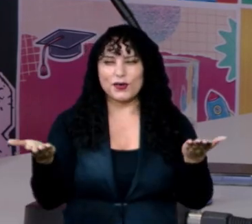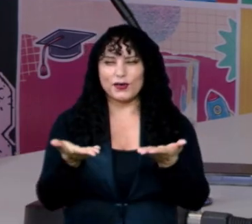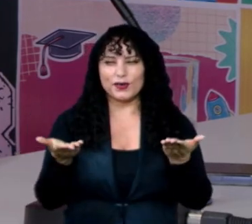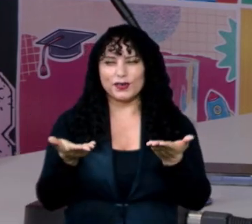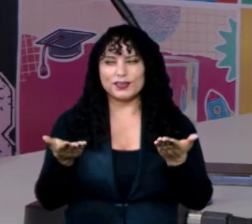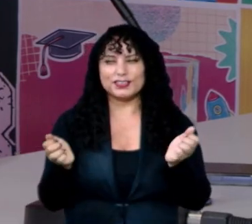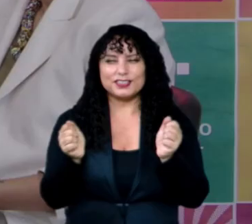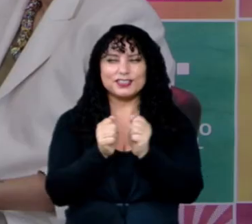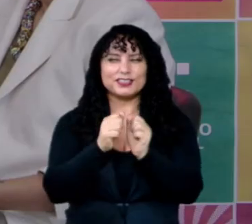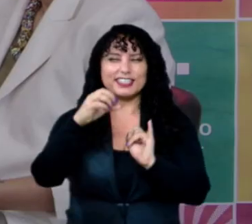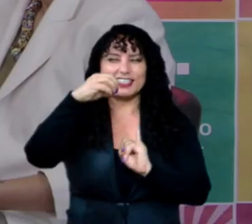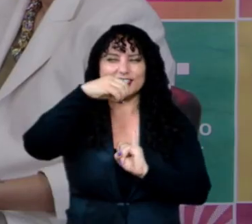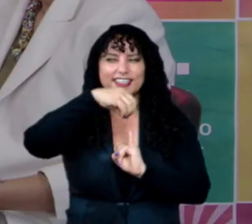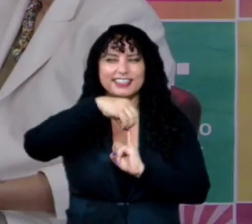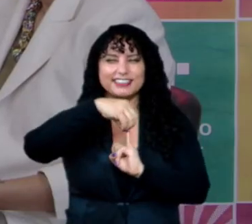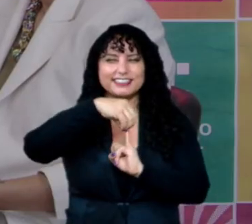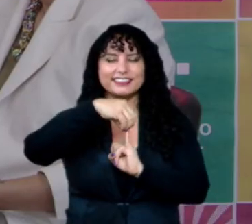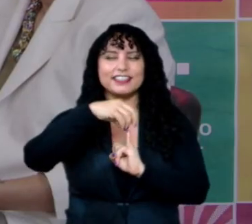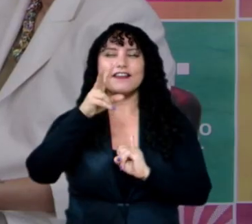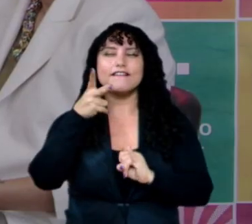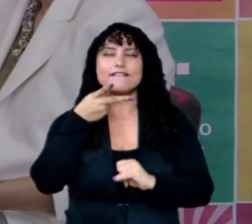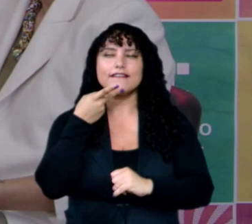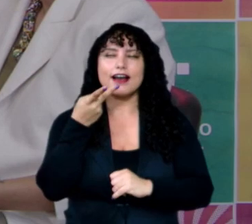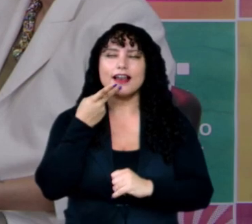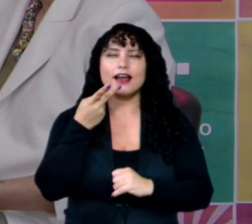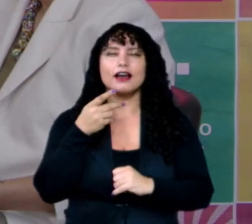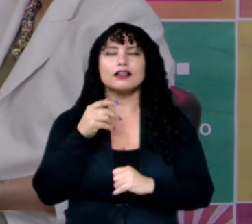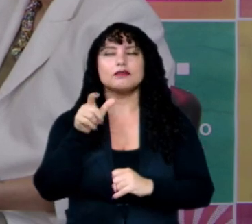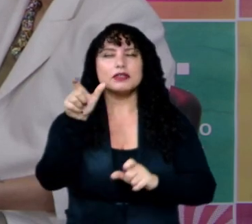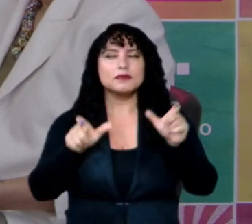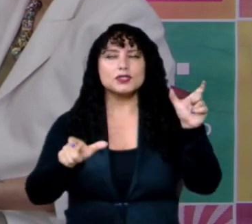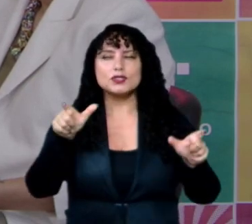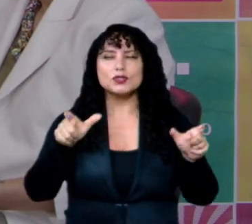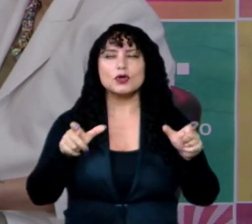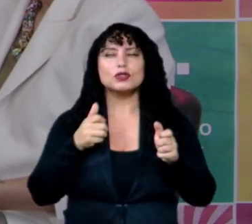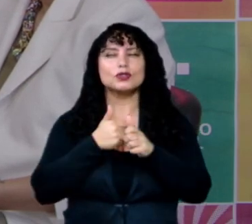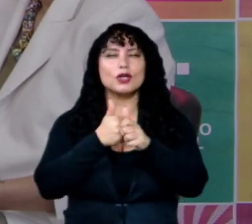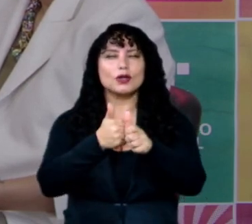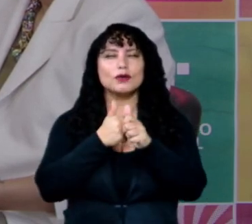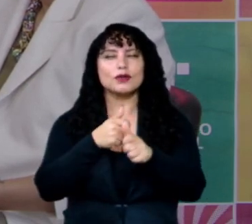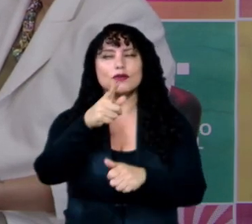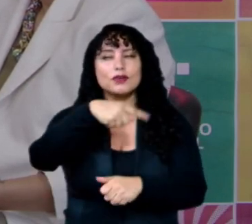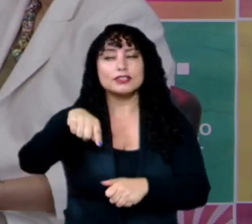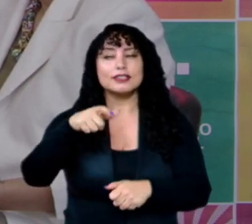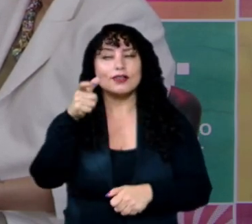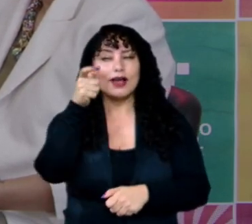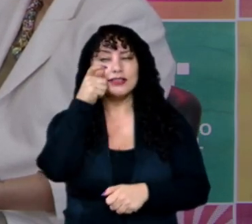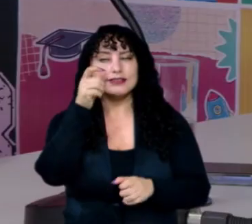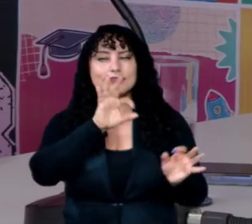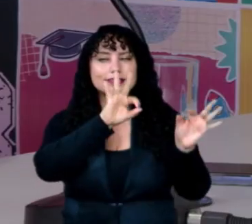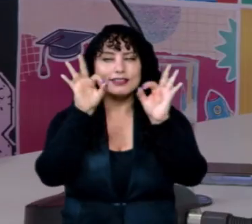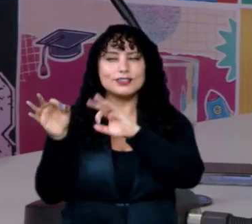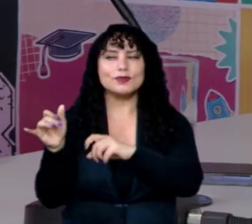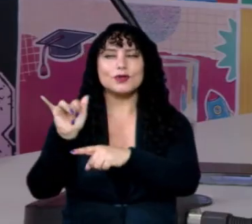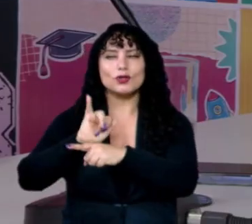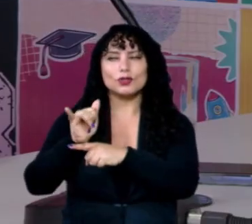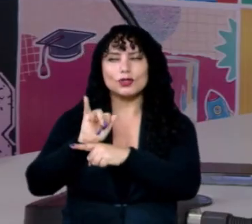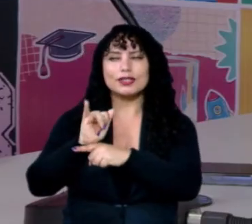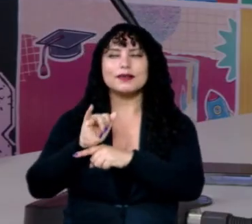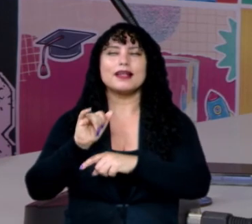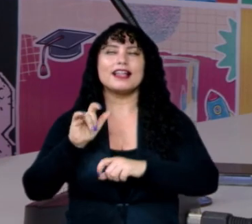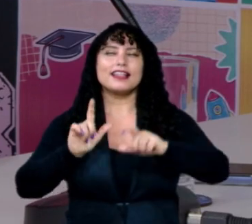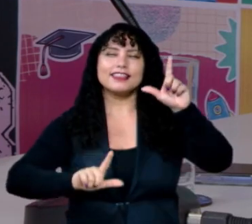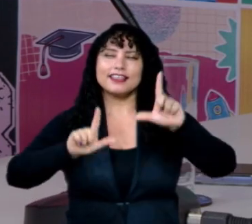no IFB, falando para os ouvintes e também para você que está nos assistindo pelo YouTube, TV